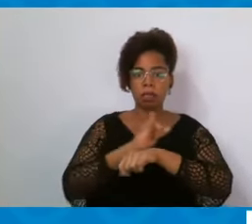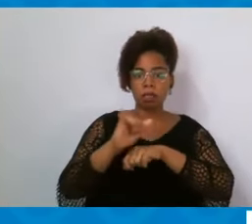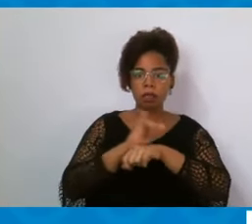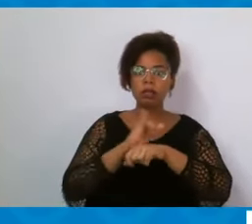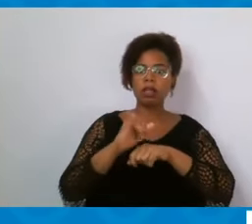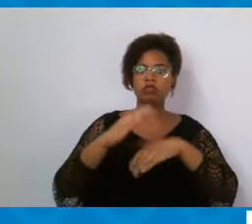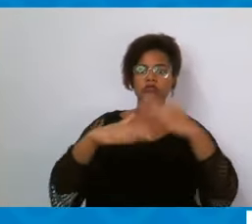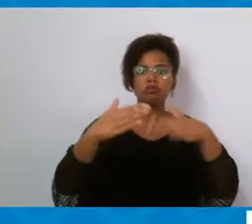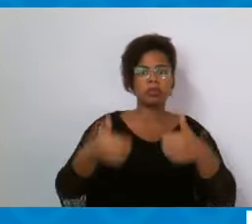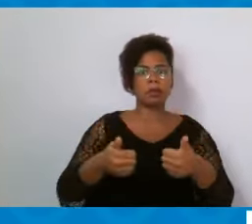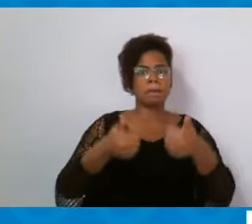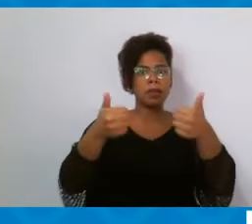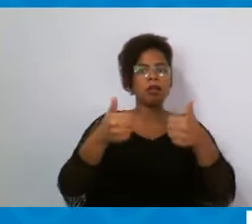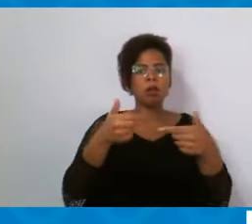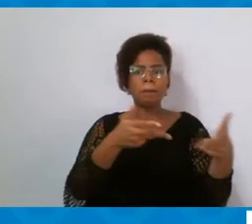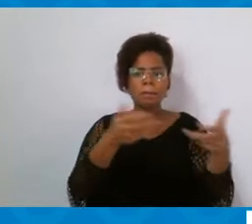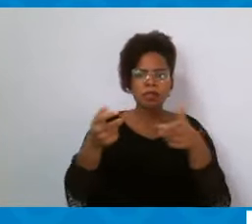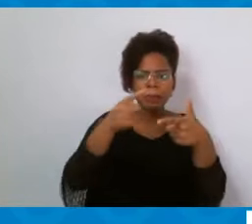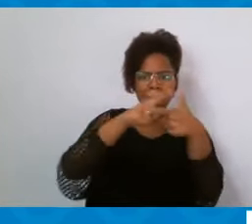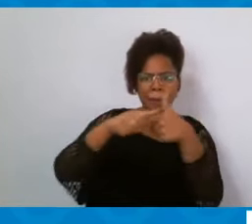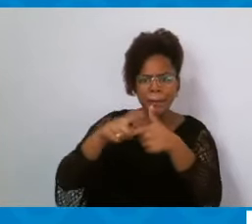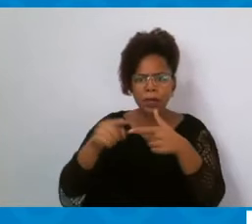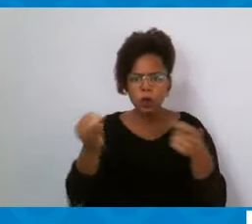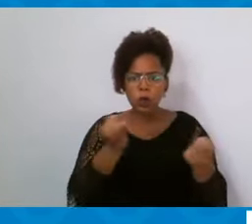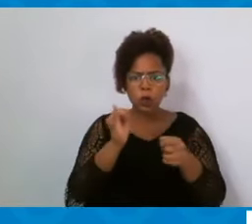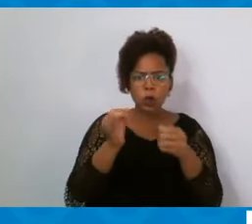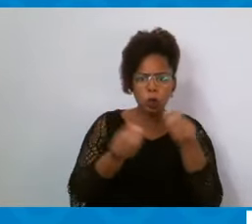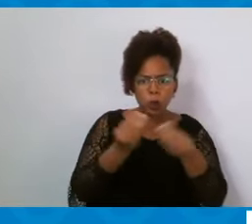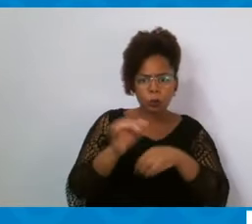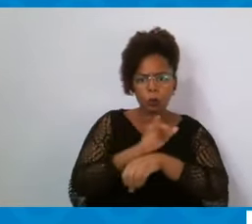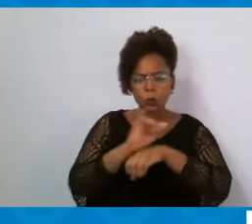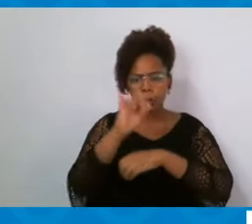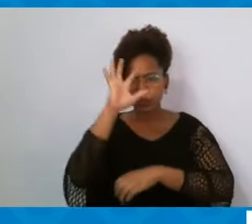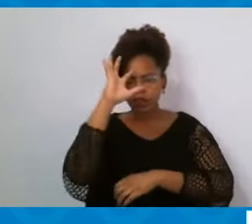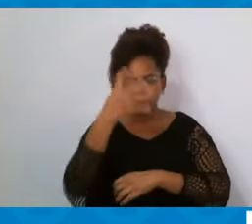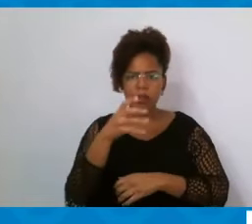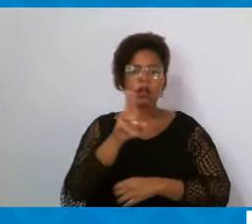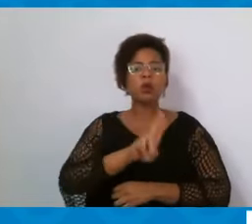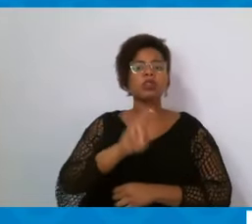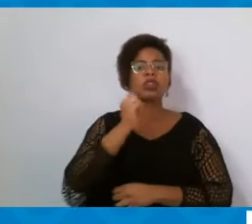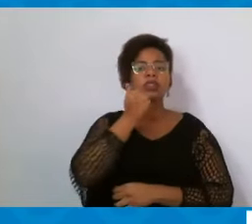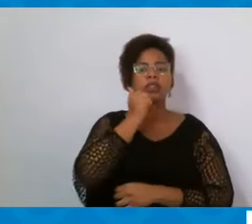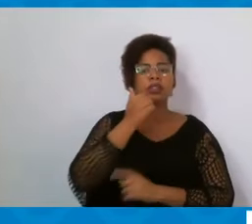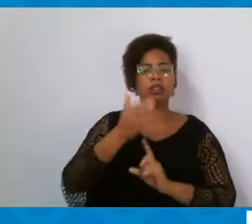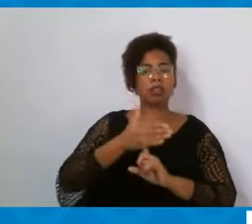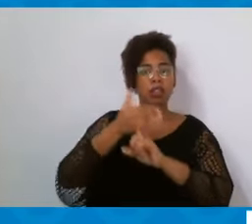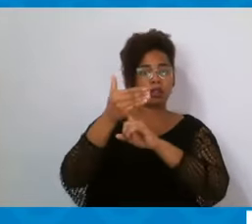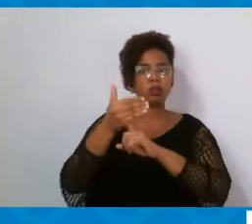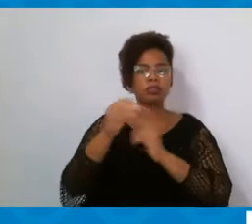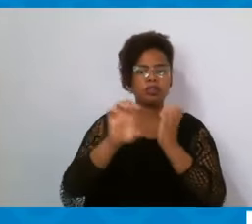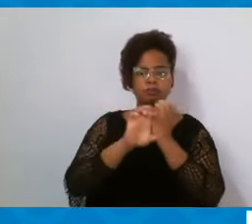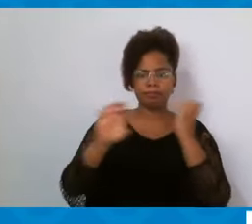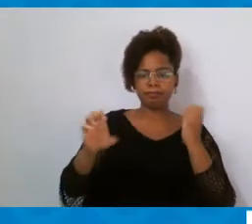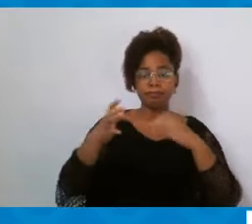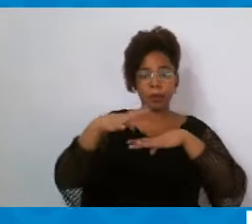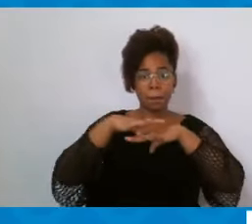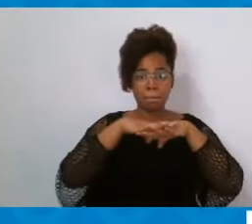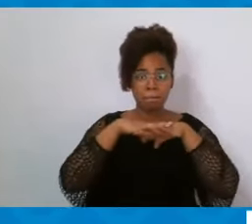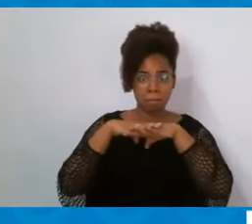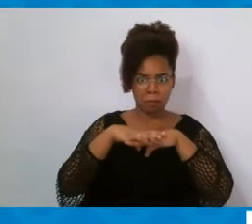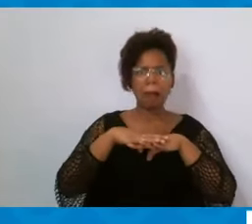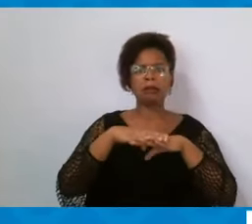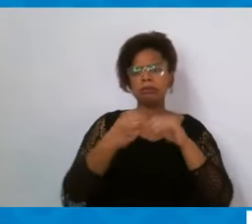baseadas em conhecimentos da ciência, da tecnologia, da engenharia e da matemática. Mais de 160 mil estudantes do ensino